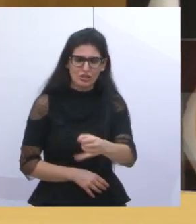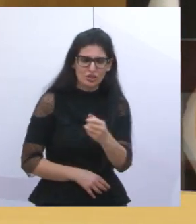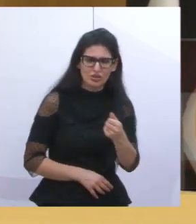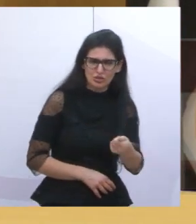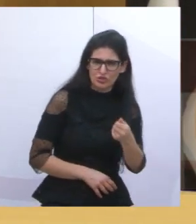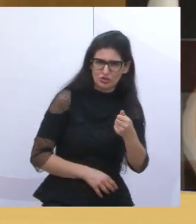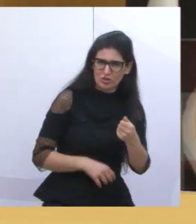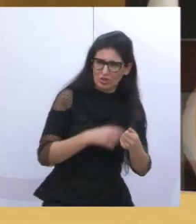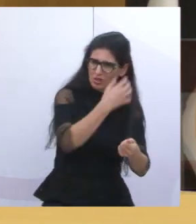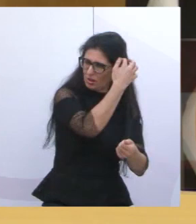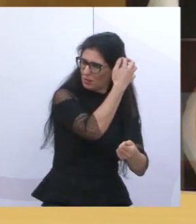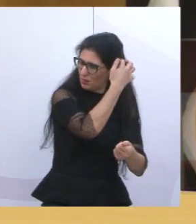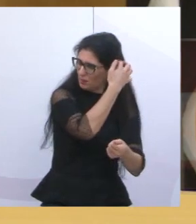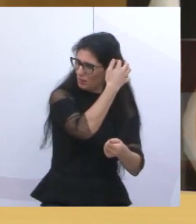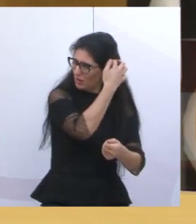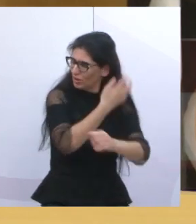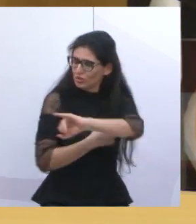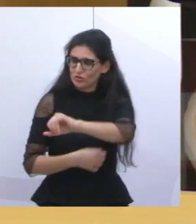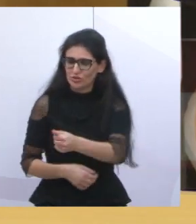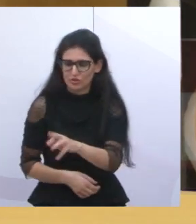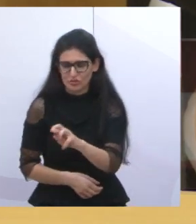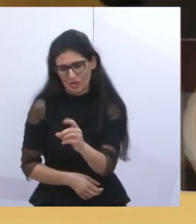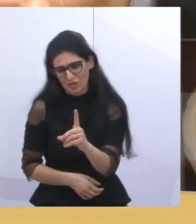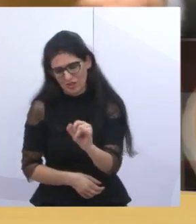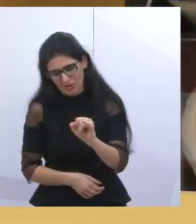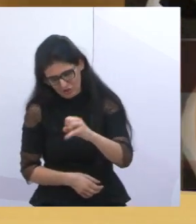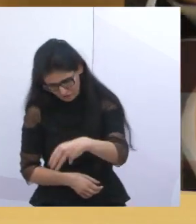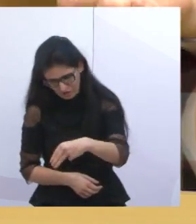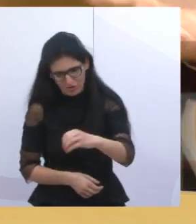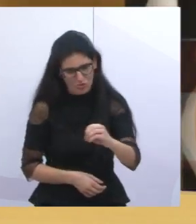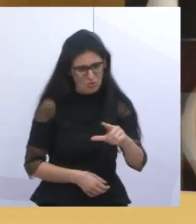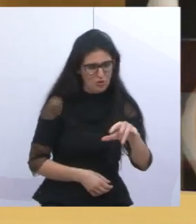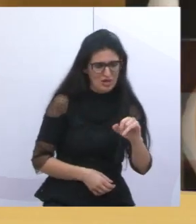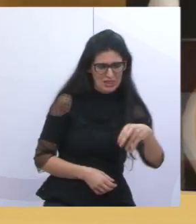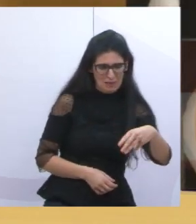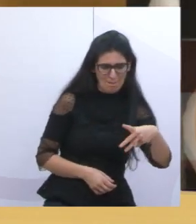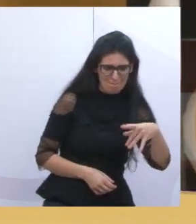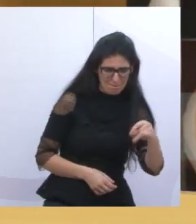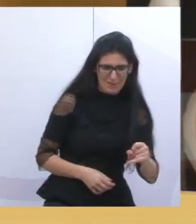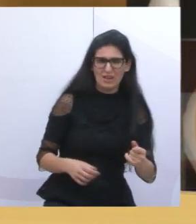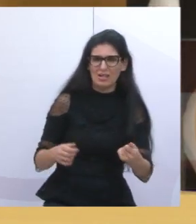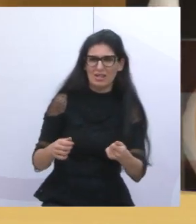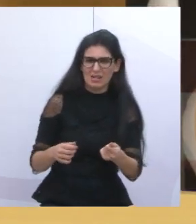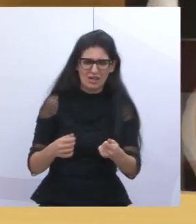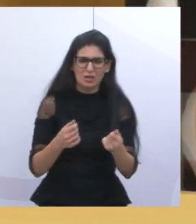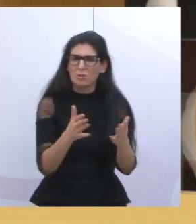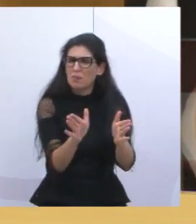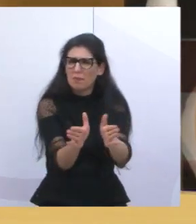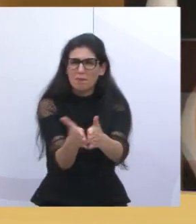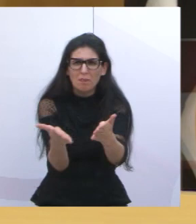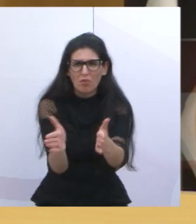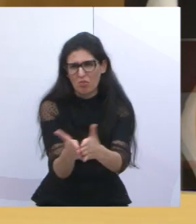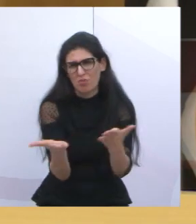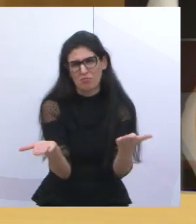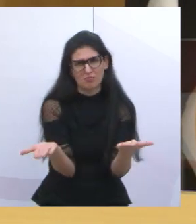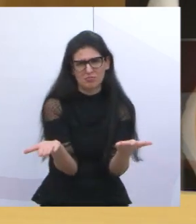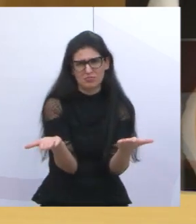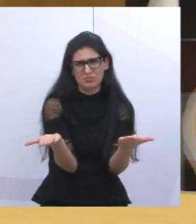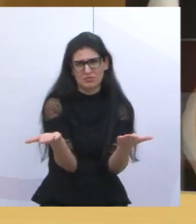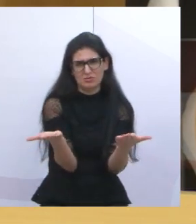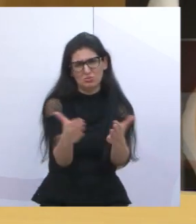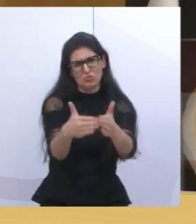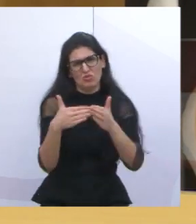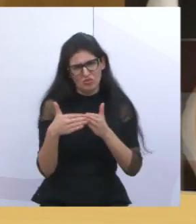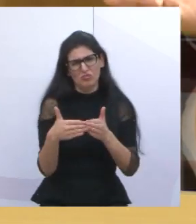aquele bairro perto do Campo Grande, Jardim Olímpia. São tudo gente carente demais. Não vamos levar